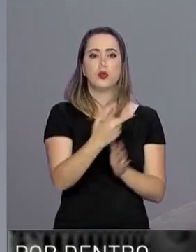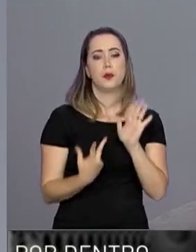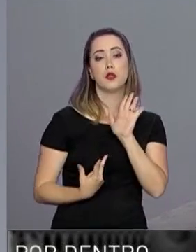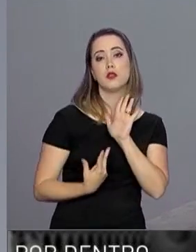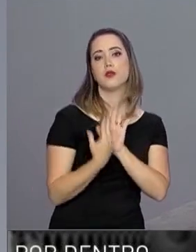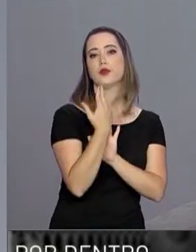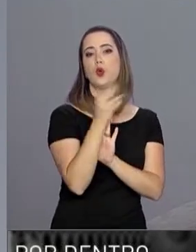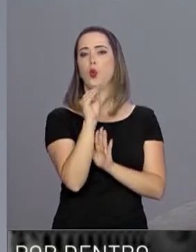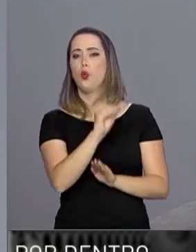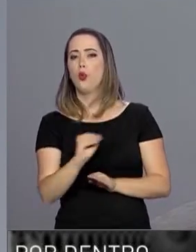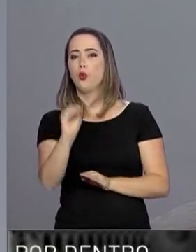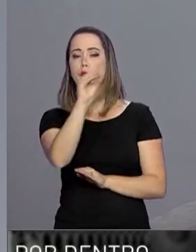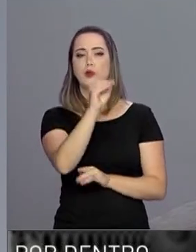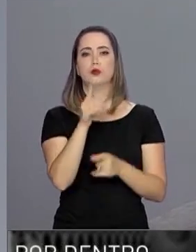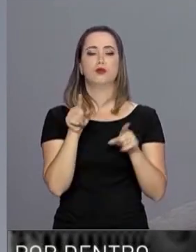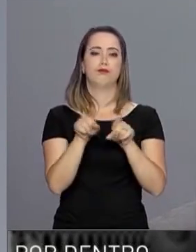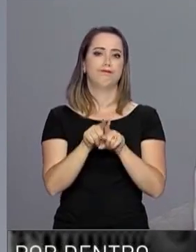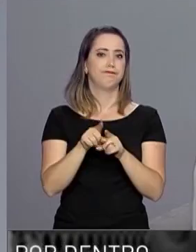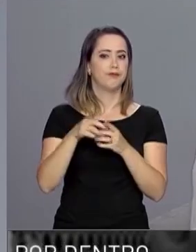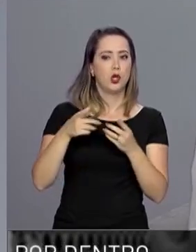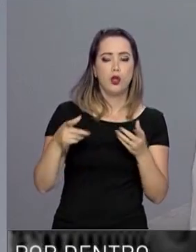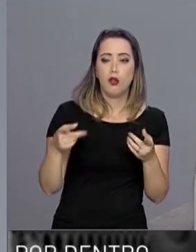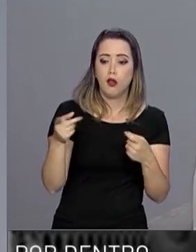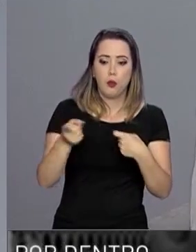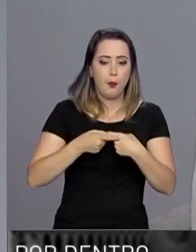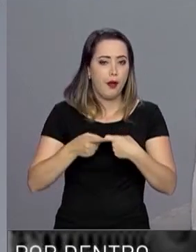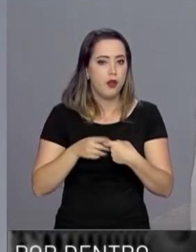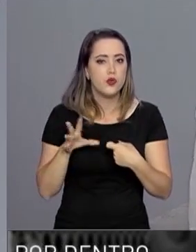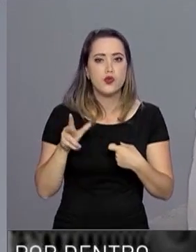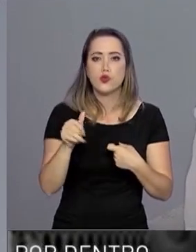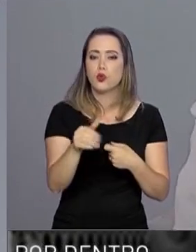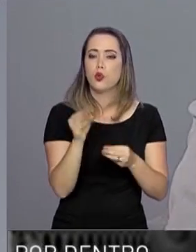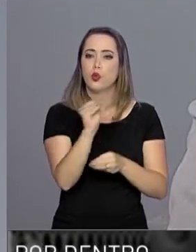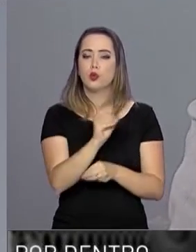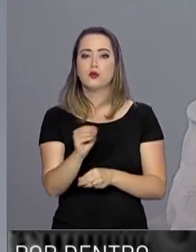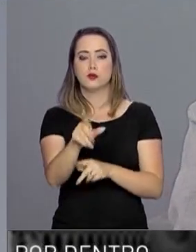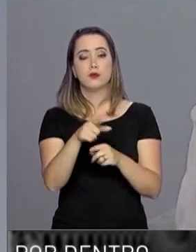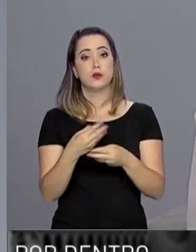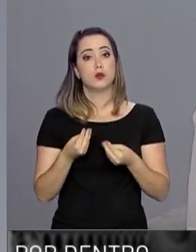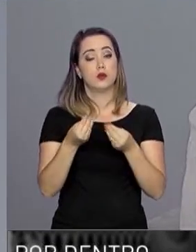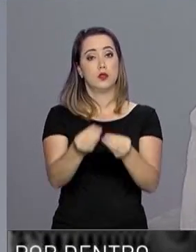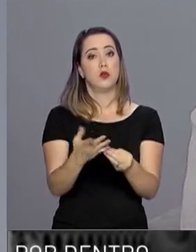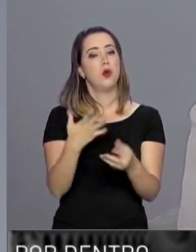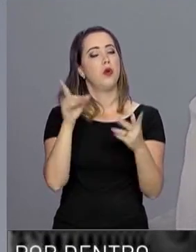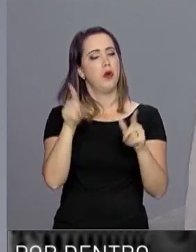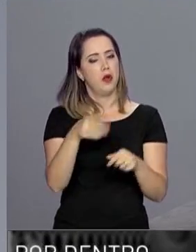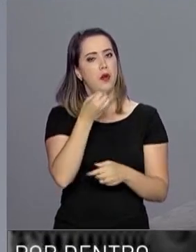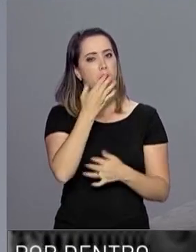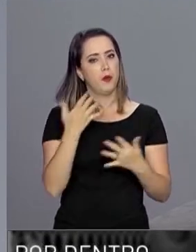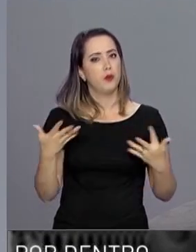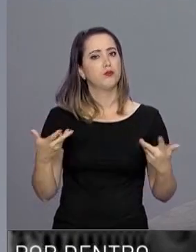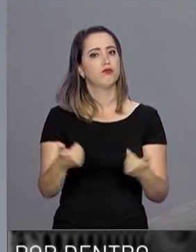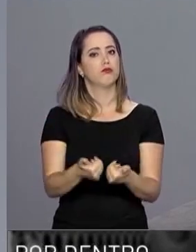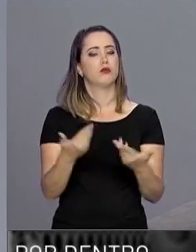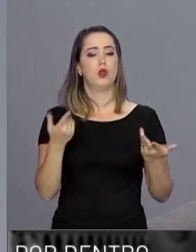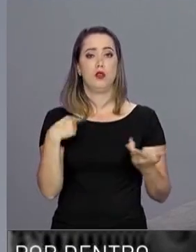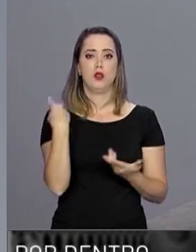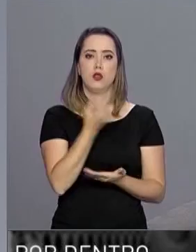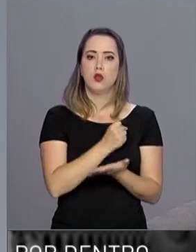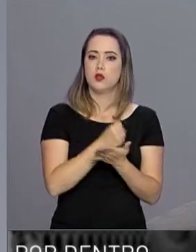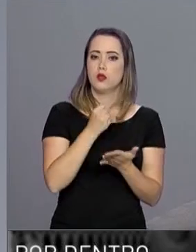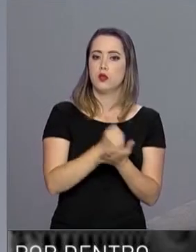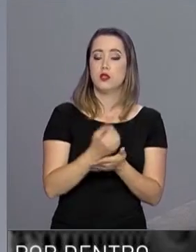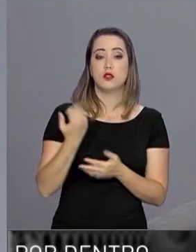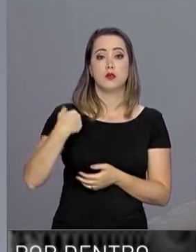cirurgia, em atendimentos clínicos, em todos os tipos de atendimento e ela tem trazido muita qualidade. Contratamos mais de 3